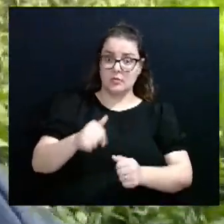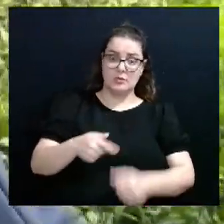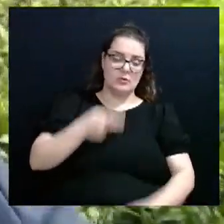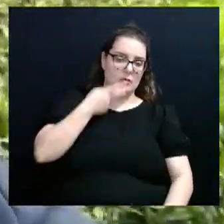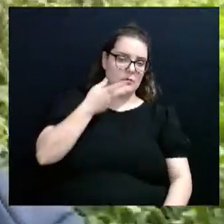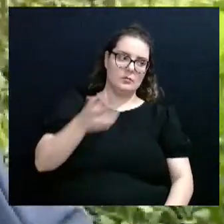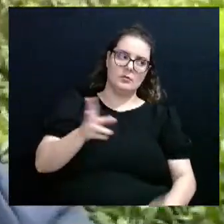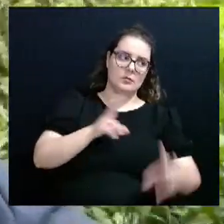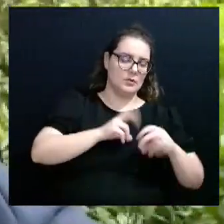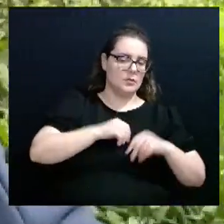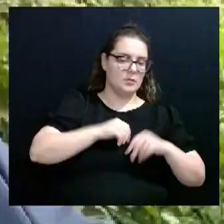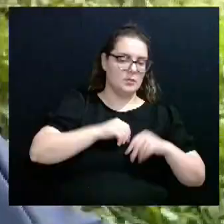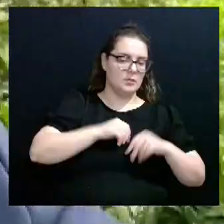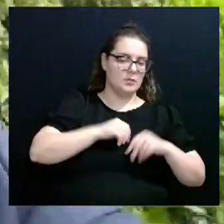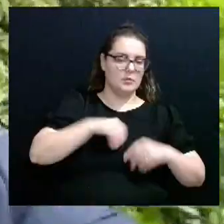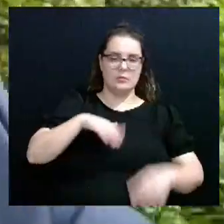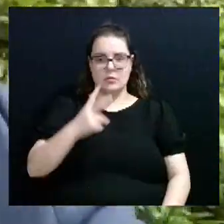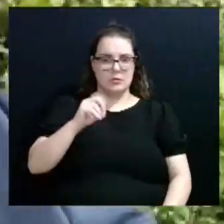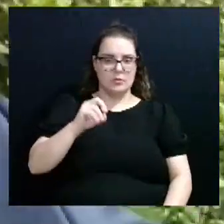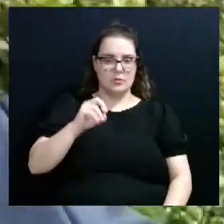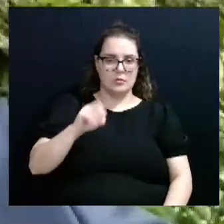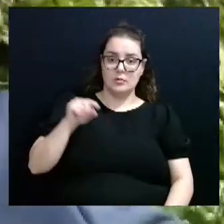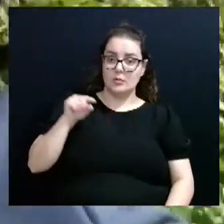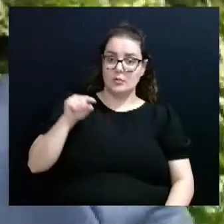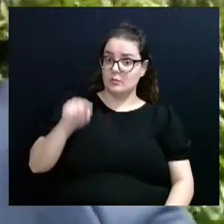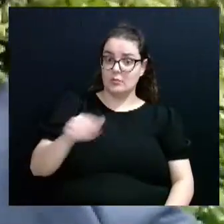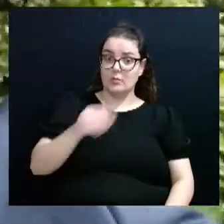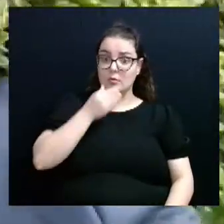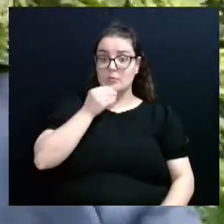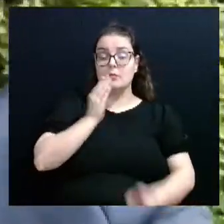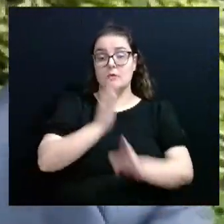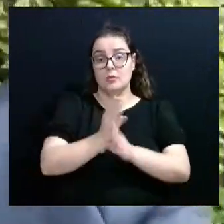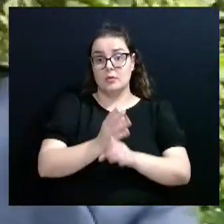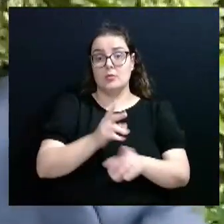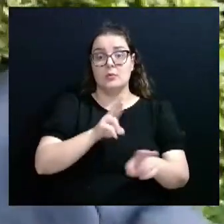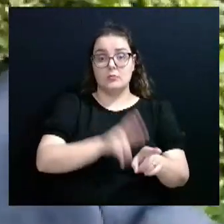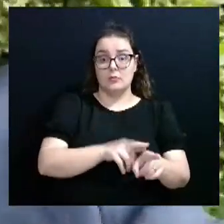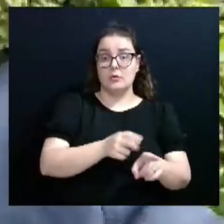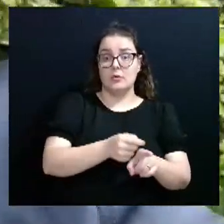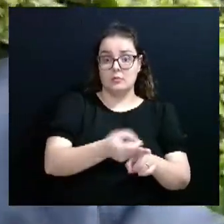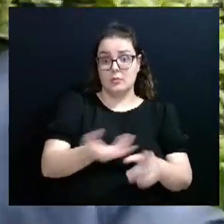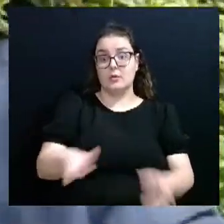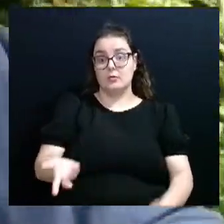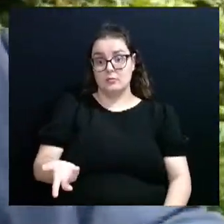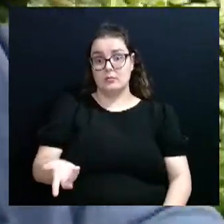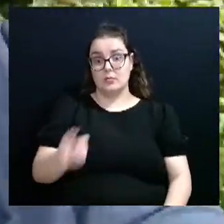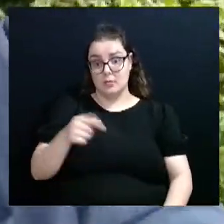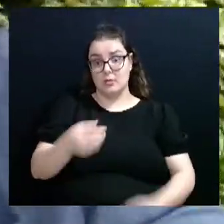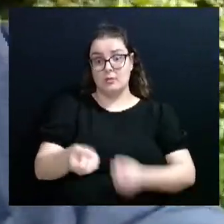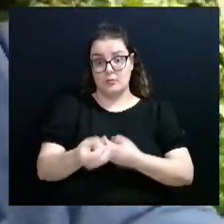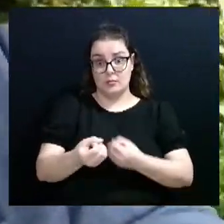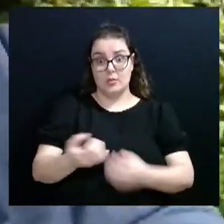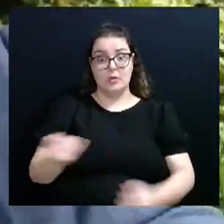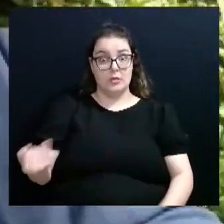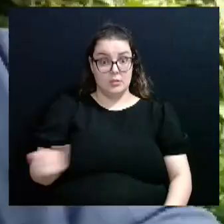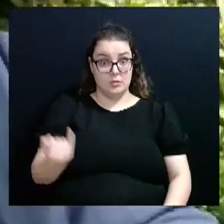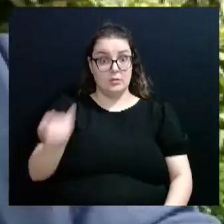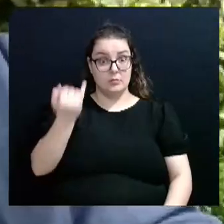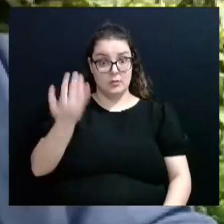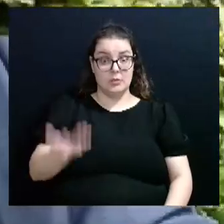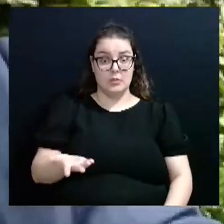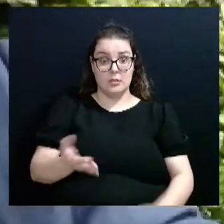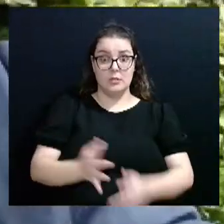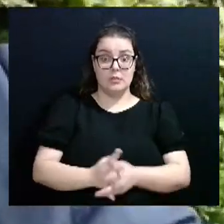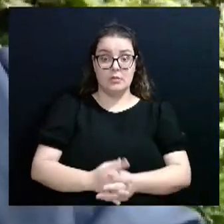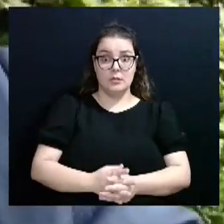de 1.200.000 homens descobrem o câncer de próstata, né, que é um dado bastante relevante. O que a gente